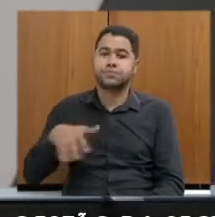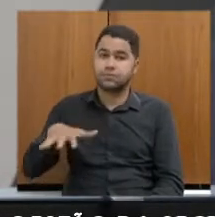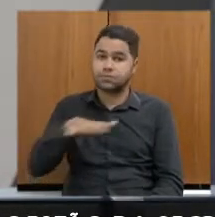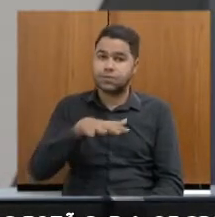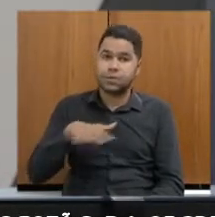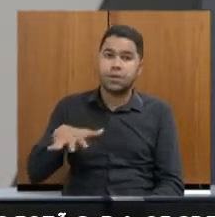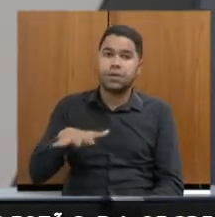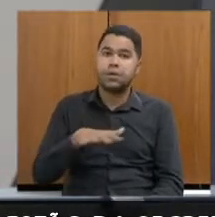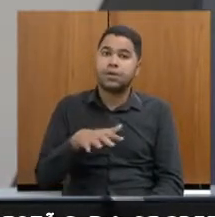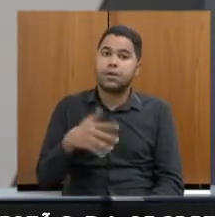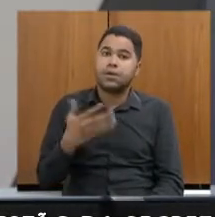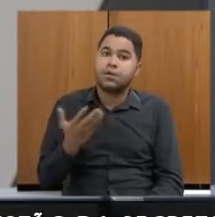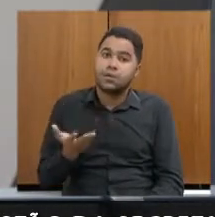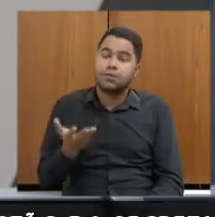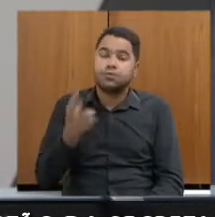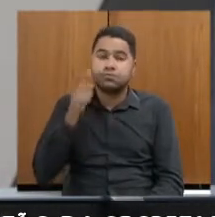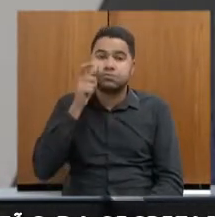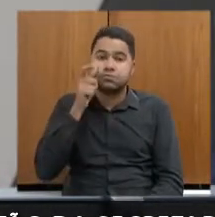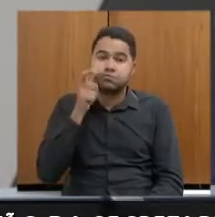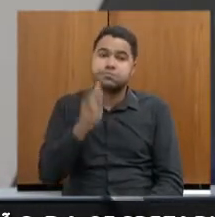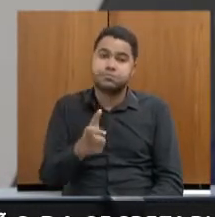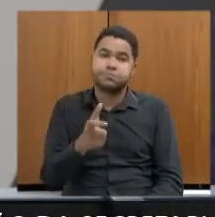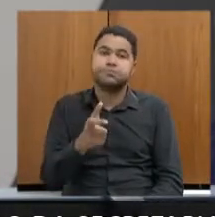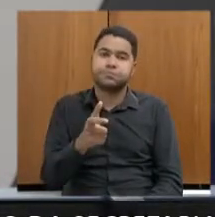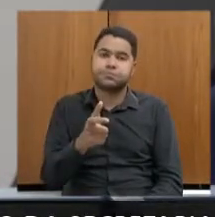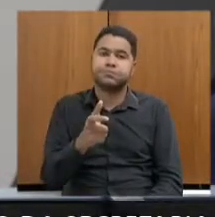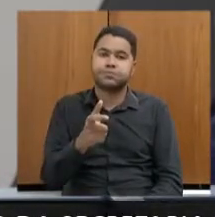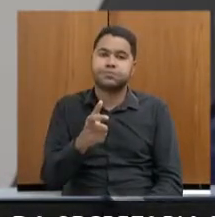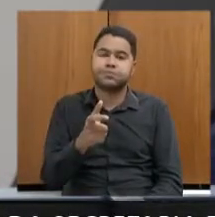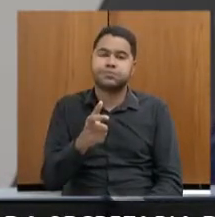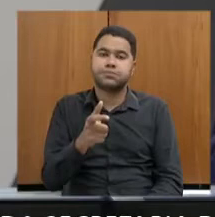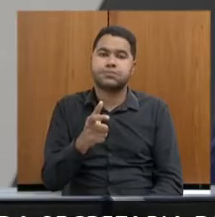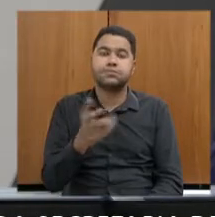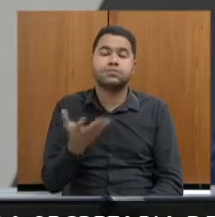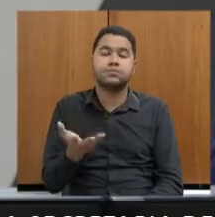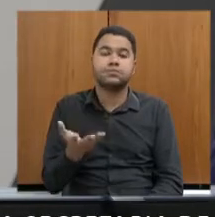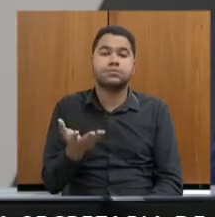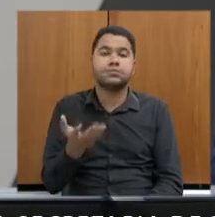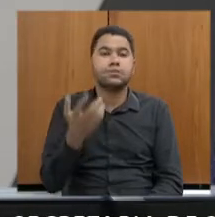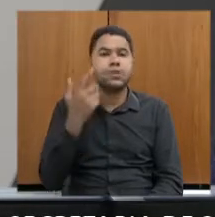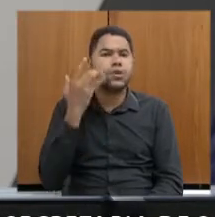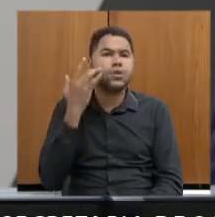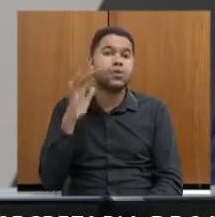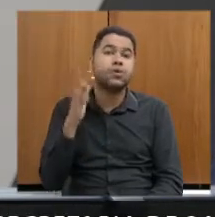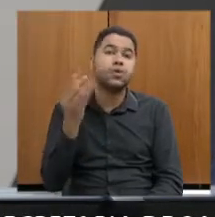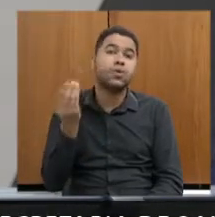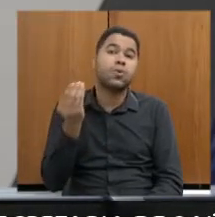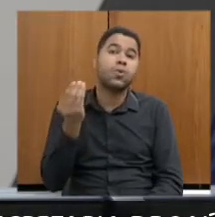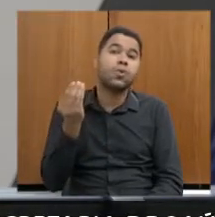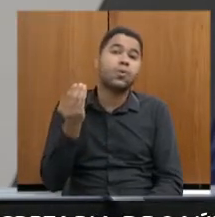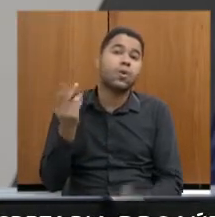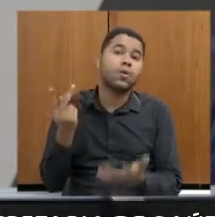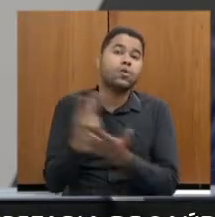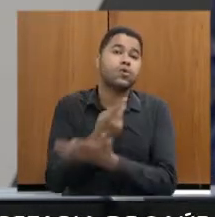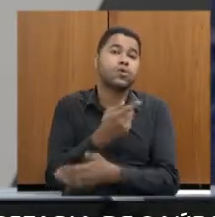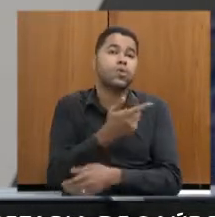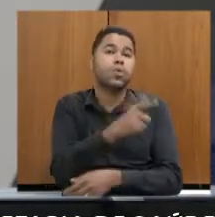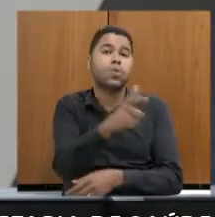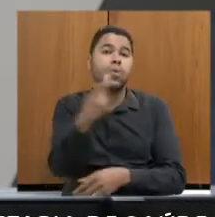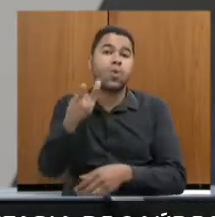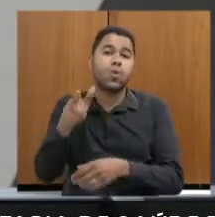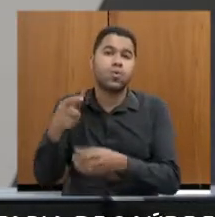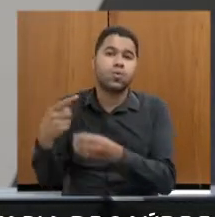região seria muito interessante é isso eu não sei como é que está acontecendo em outros em outros